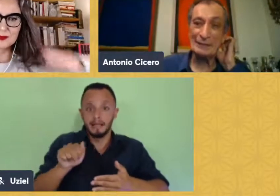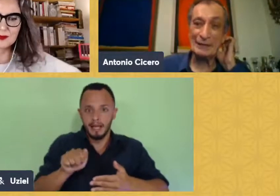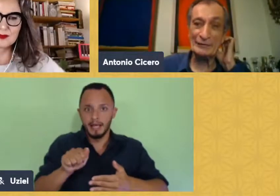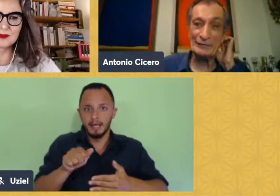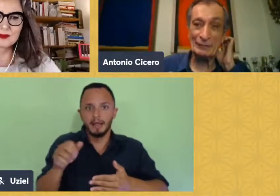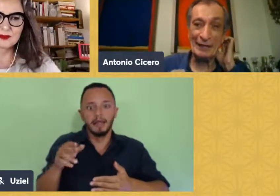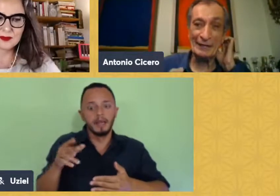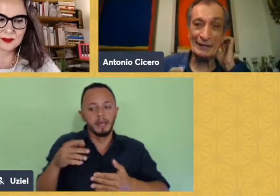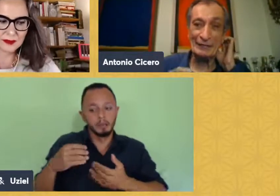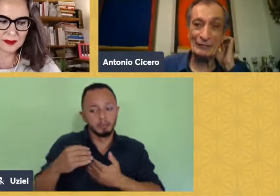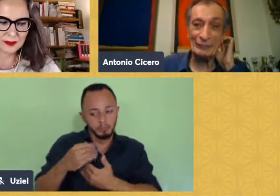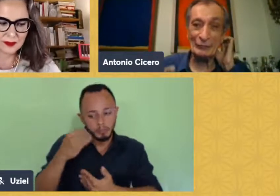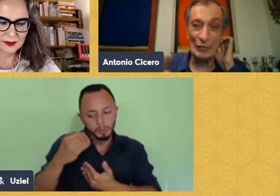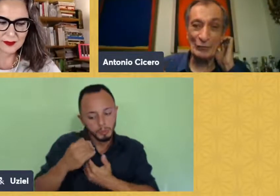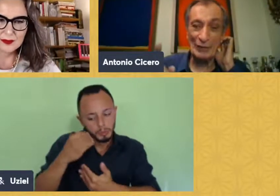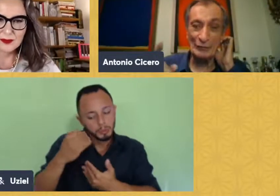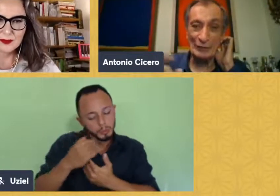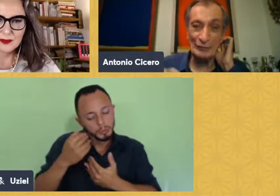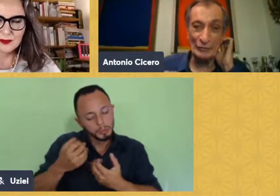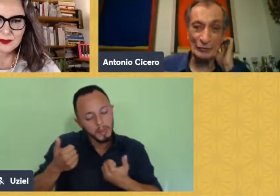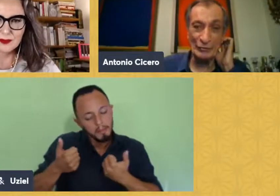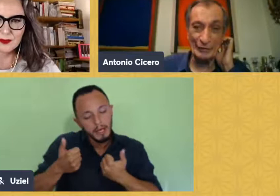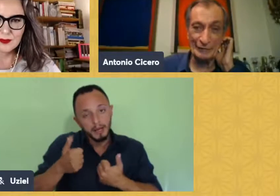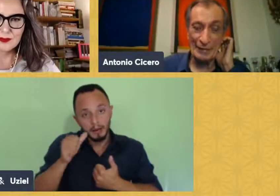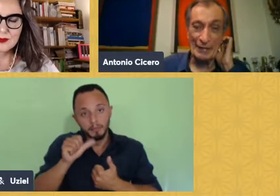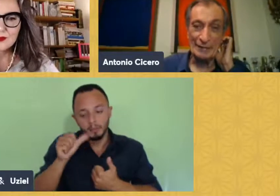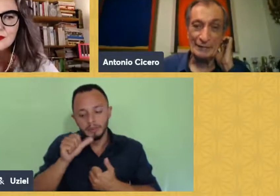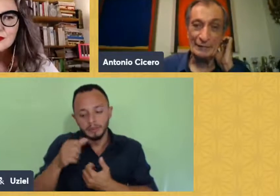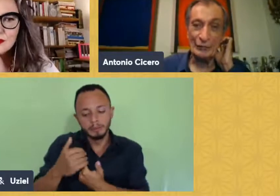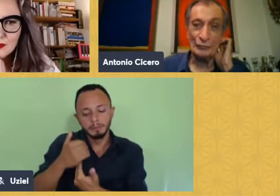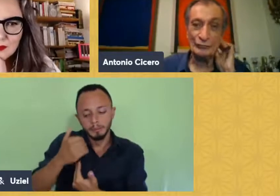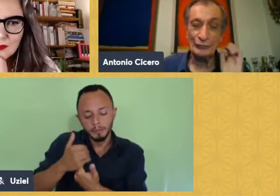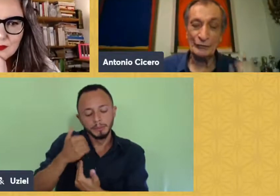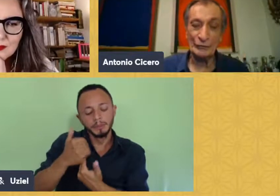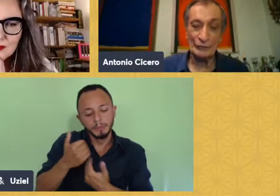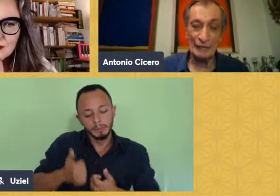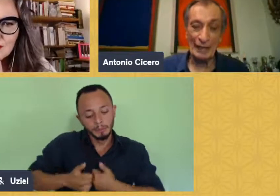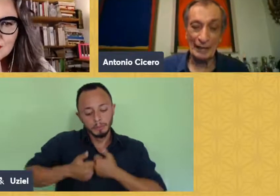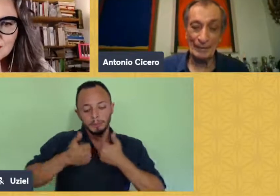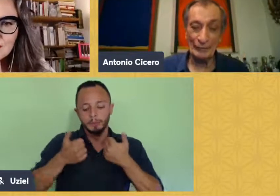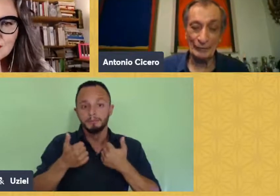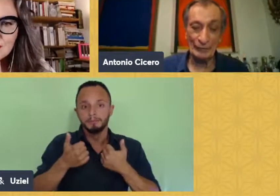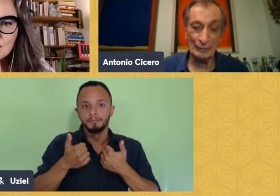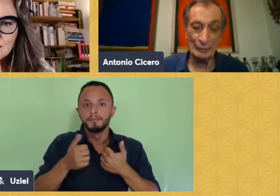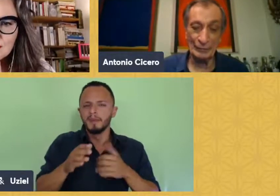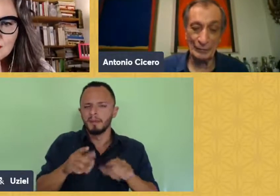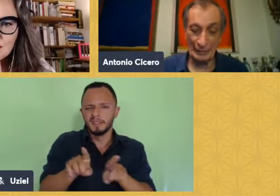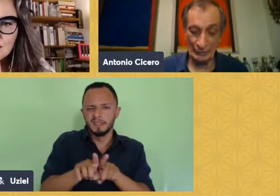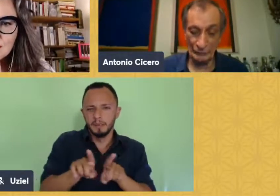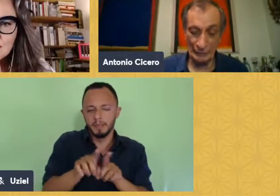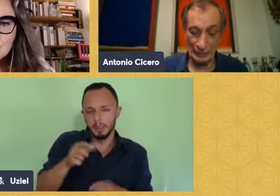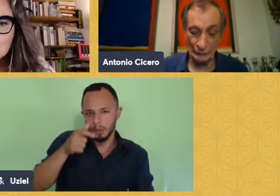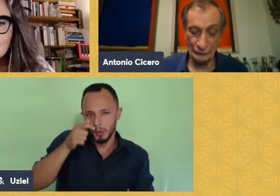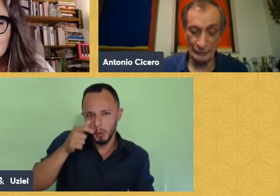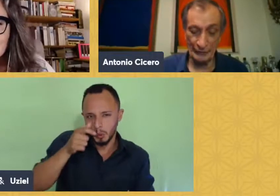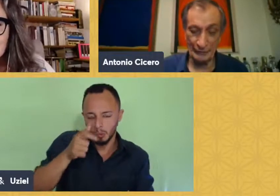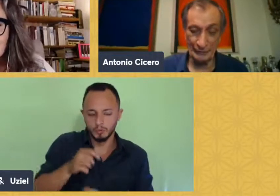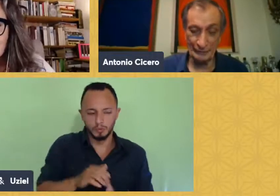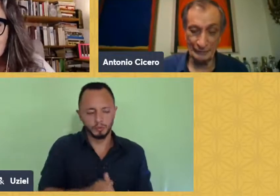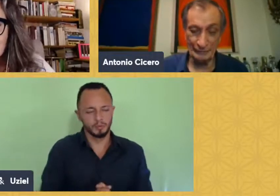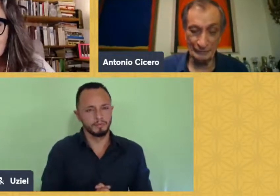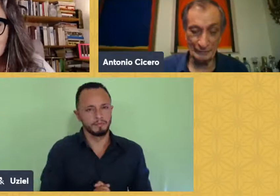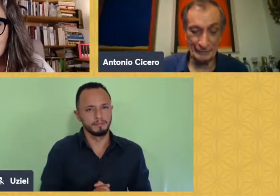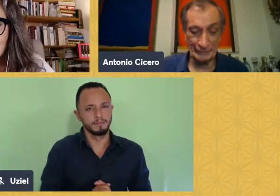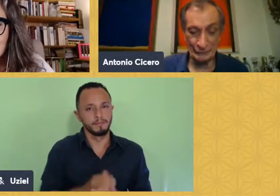antes mesmo de Marina teve uma coisa curiosa, que eu fui estudar, eu